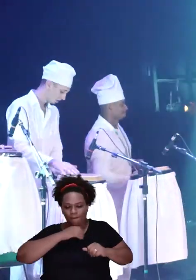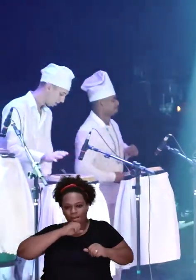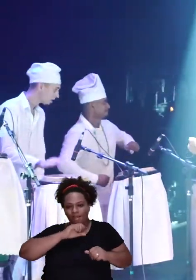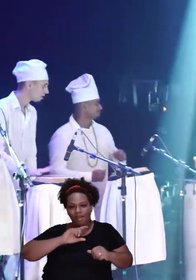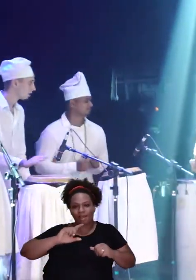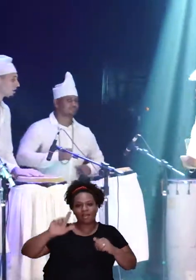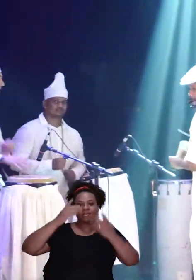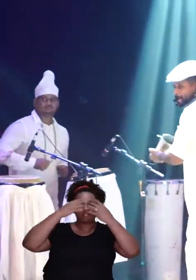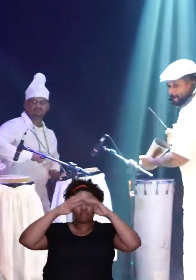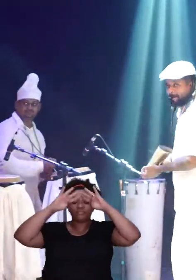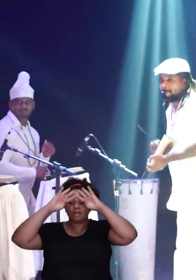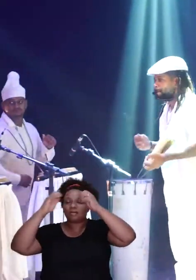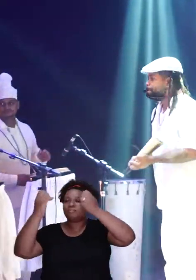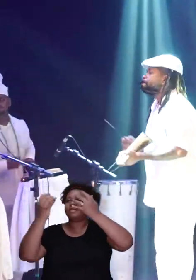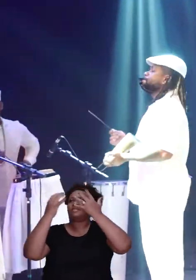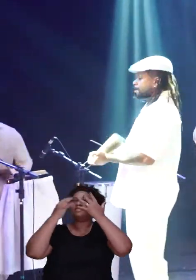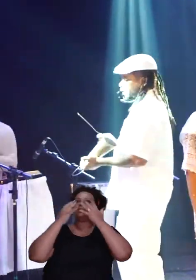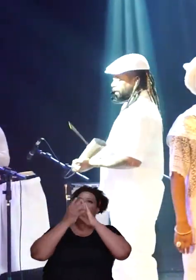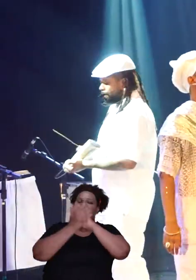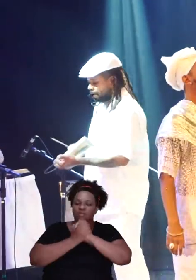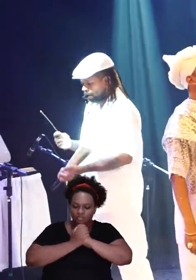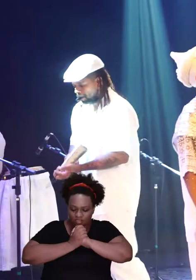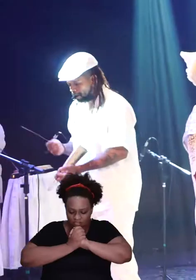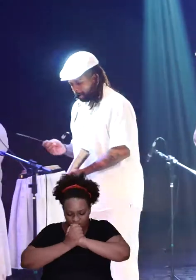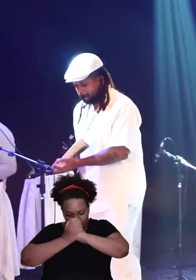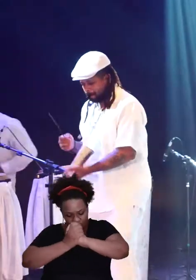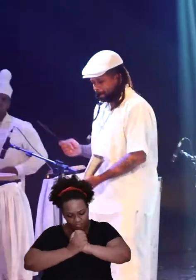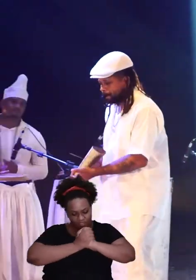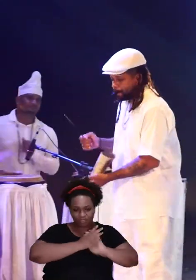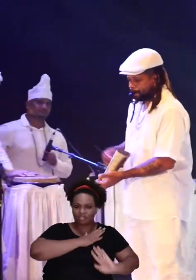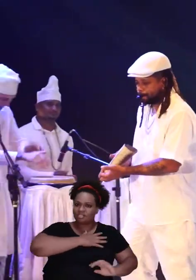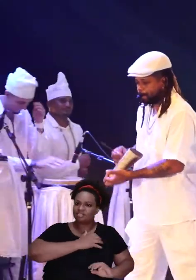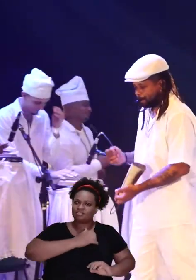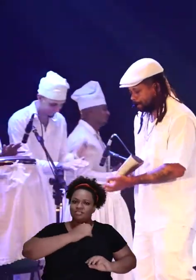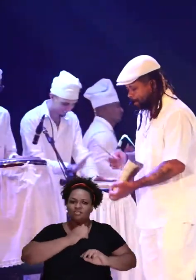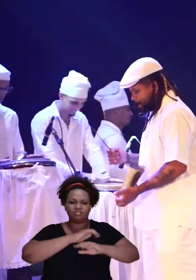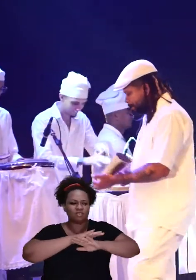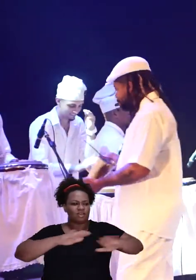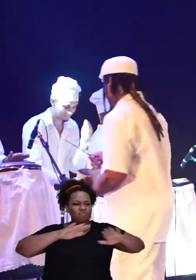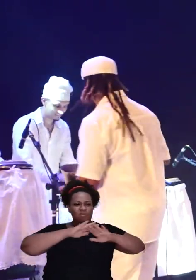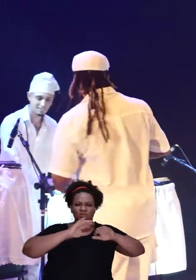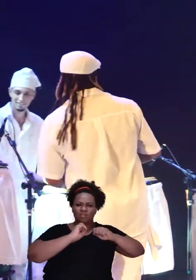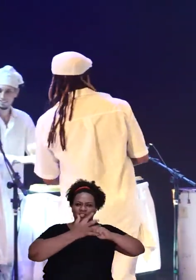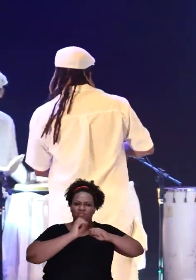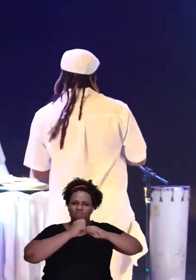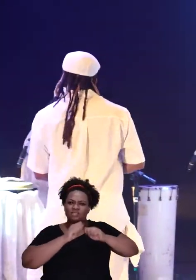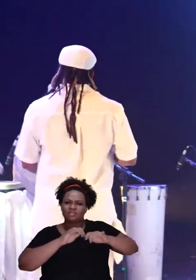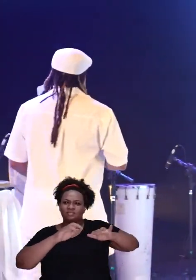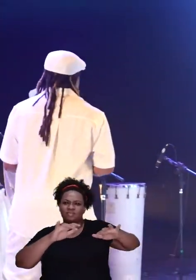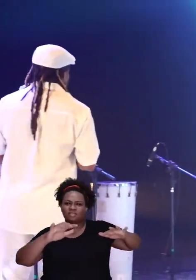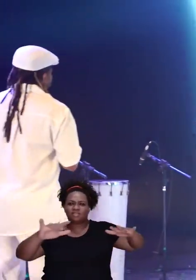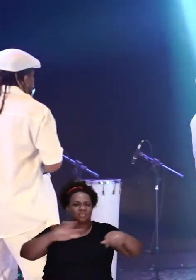se dá abençoe o teu Azul gente o mundo vai segunda tá bom devia levando essa